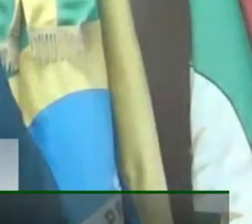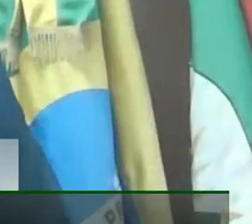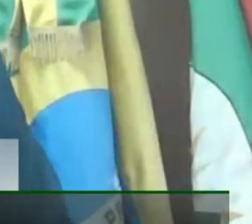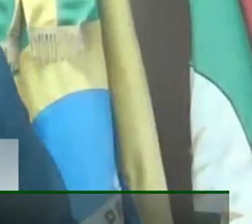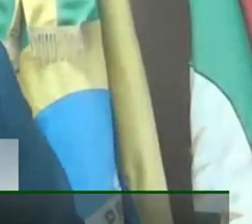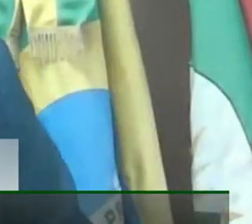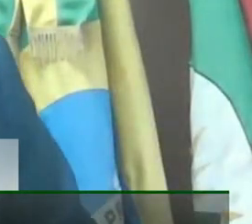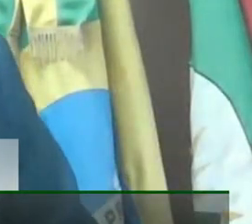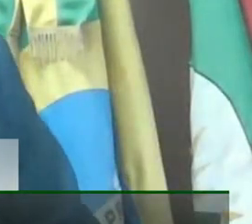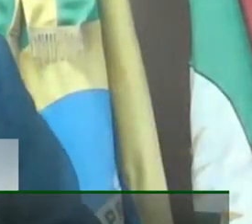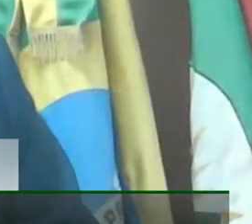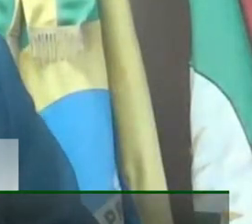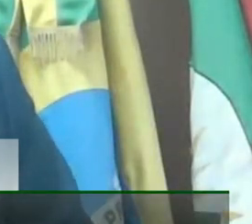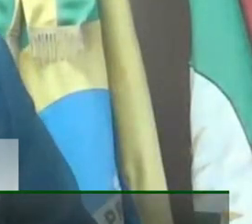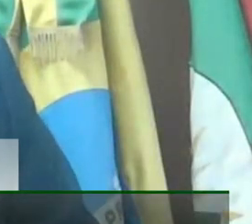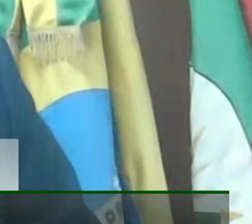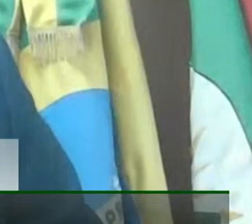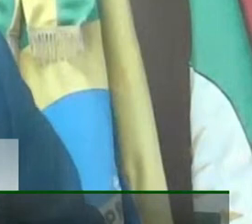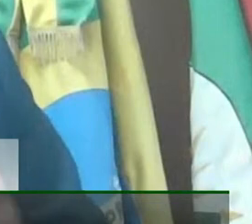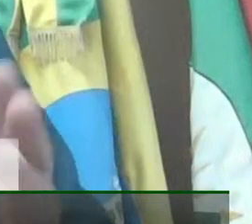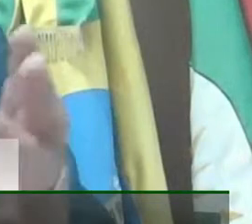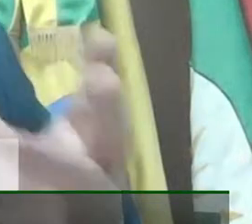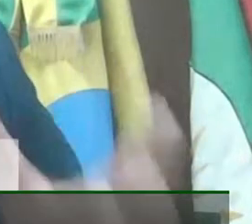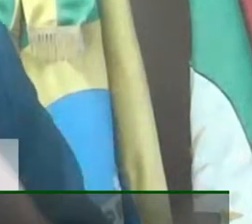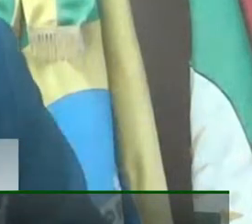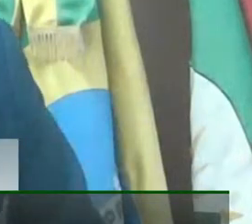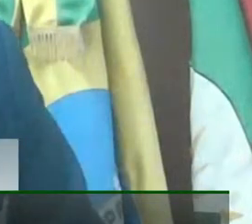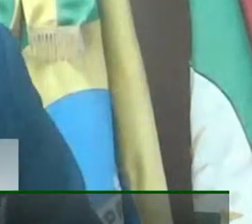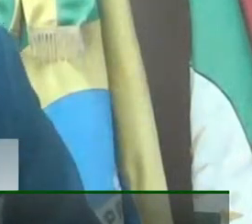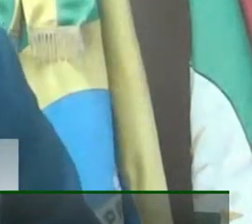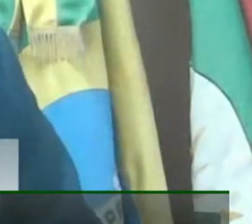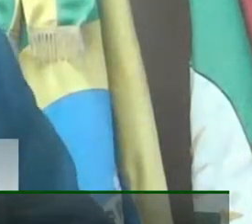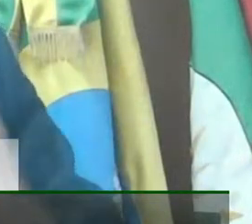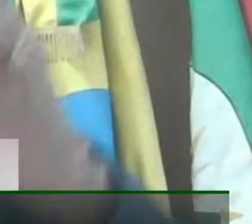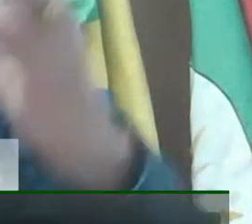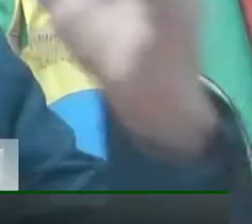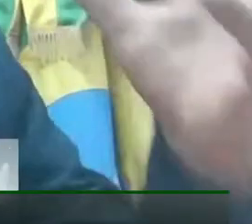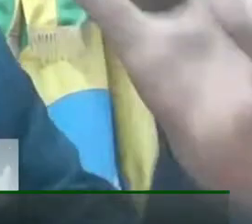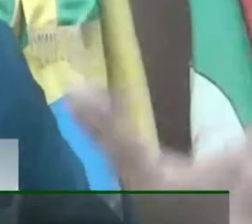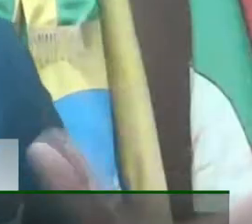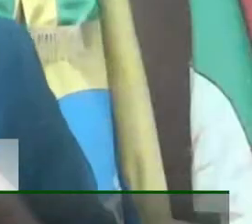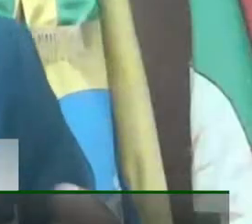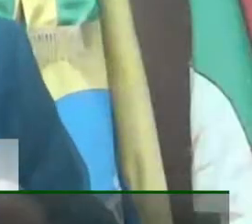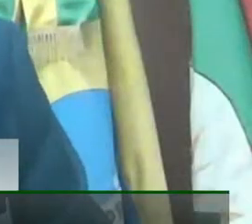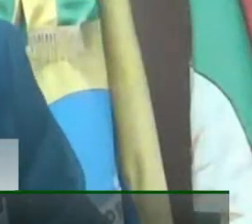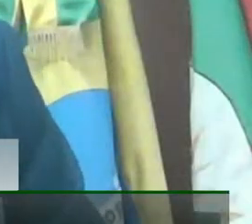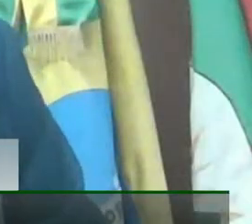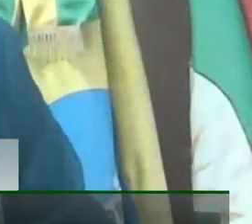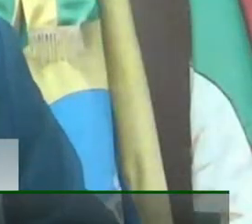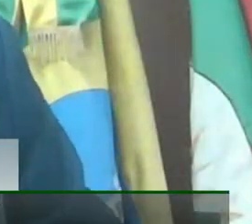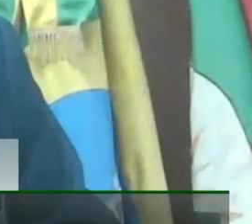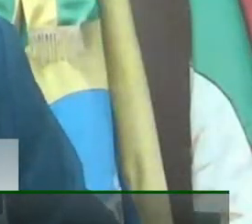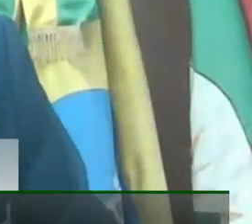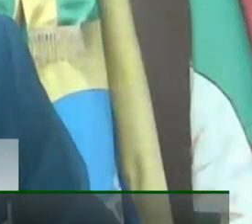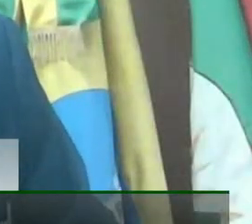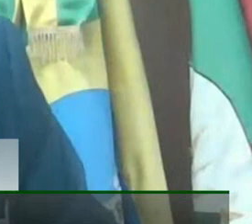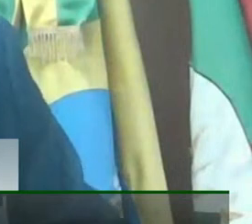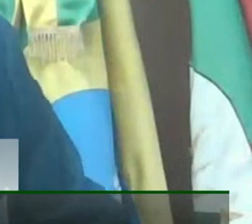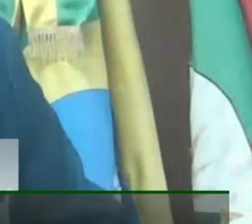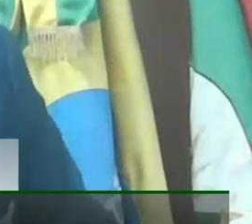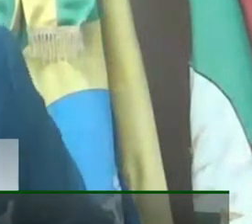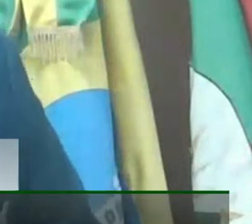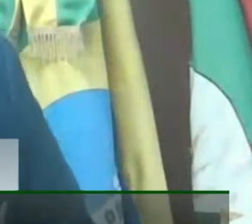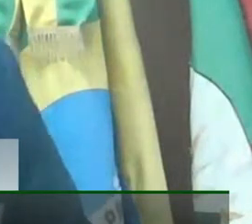transportadores escolares. Ele também estaria colocando sobre